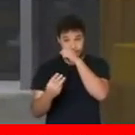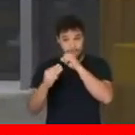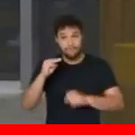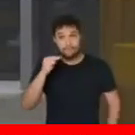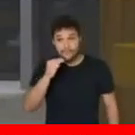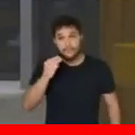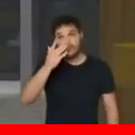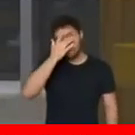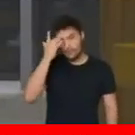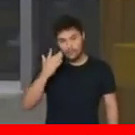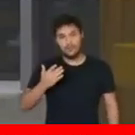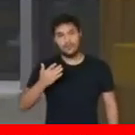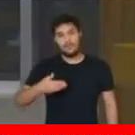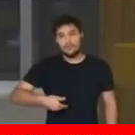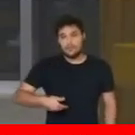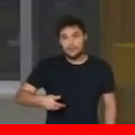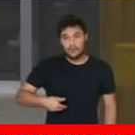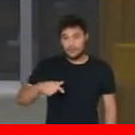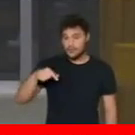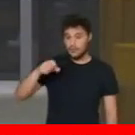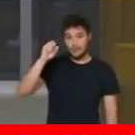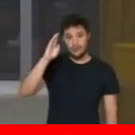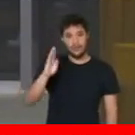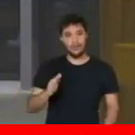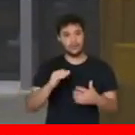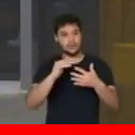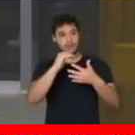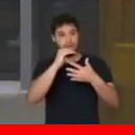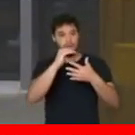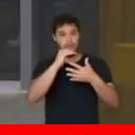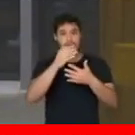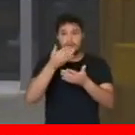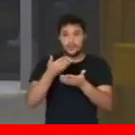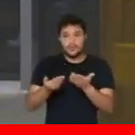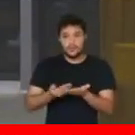passando fome, Brasil regride 3 décadas.